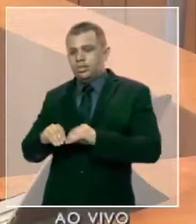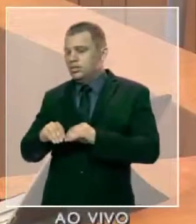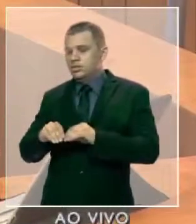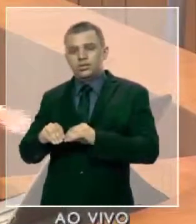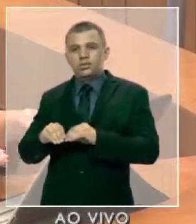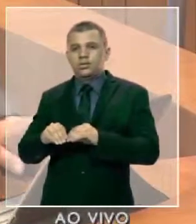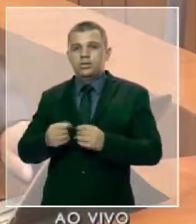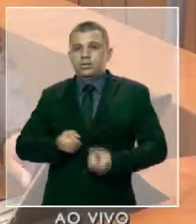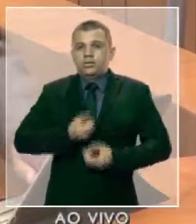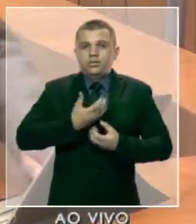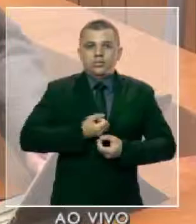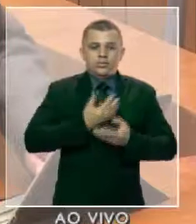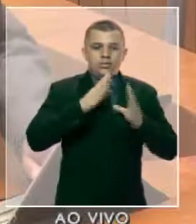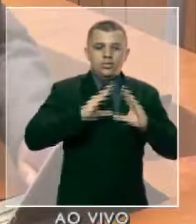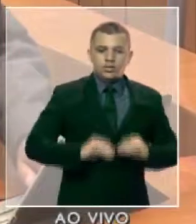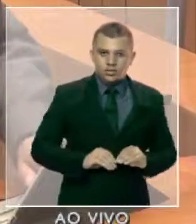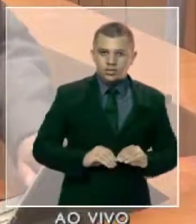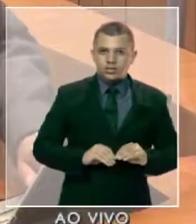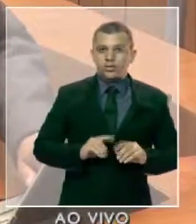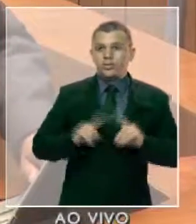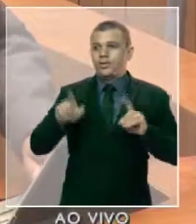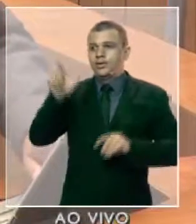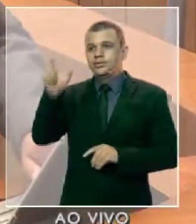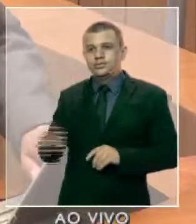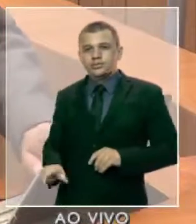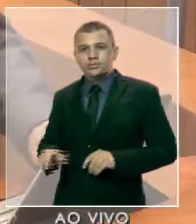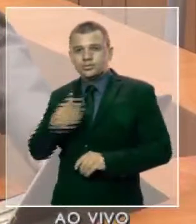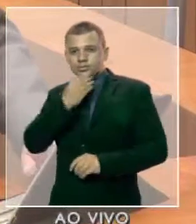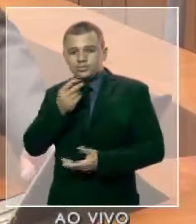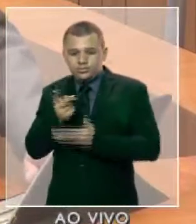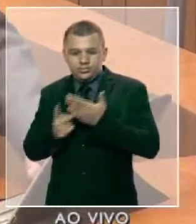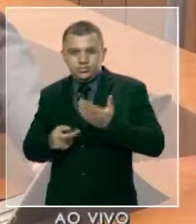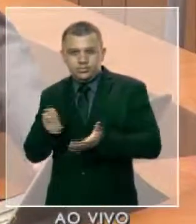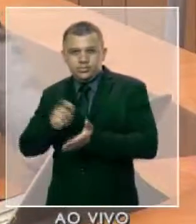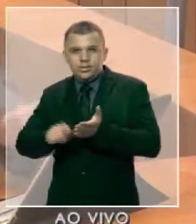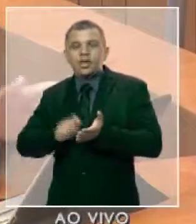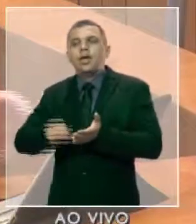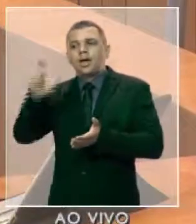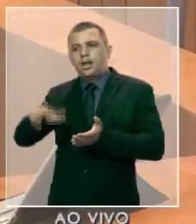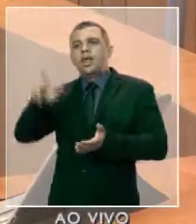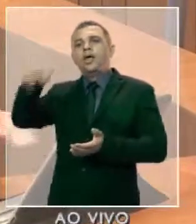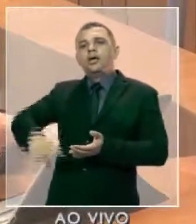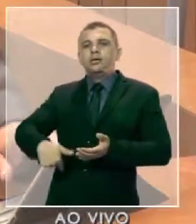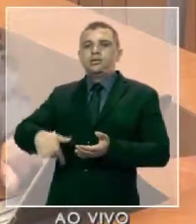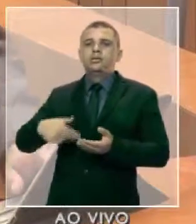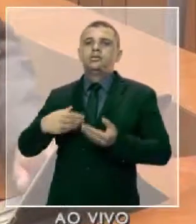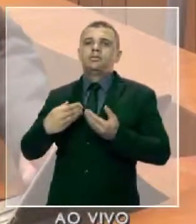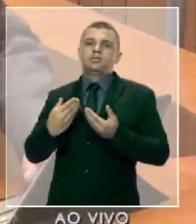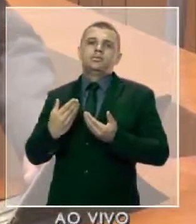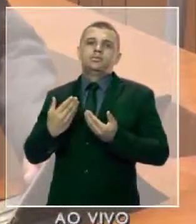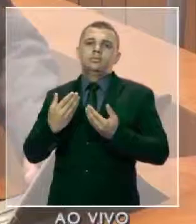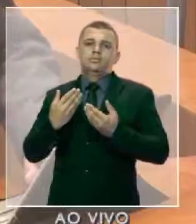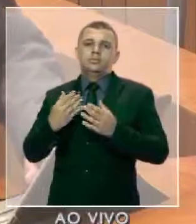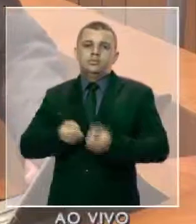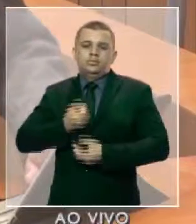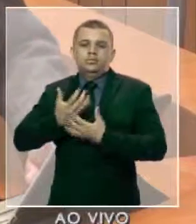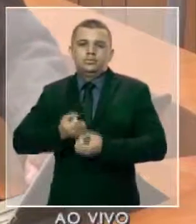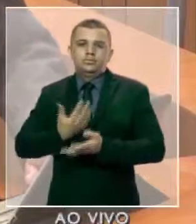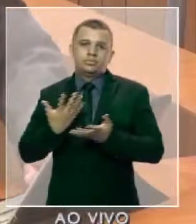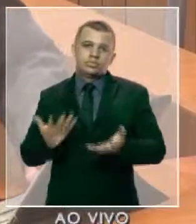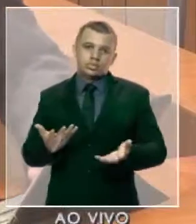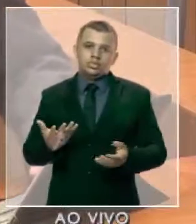é a poesia. Então o escritor maranhense Nauro Machado, aos 80 anos, nos deixa esse legado de